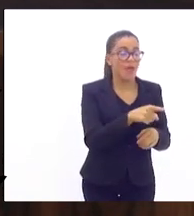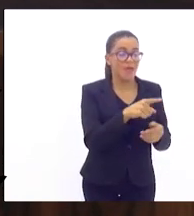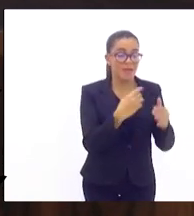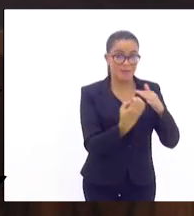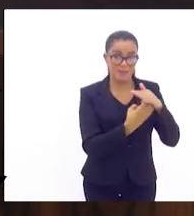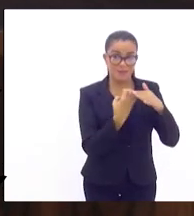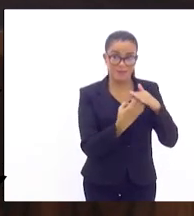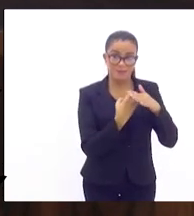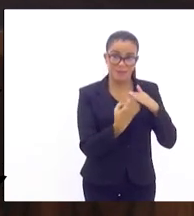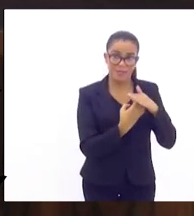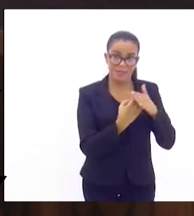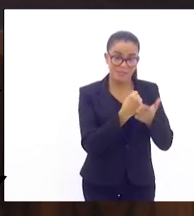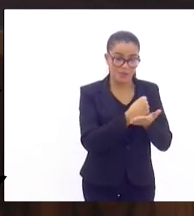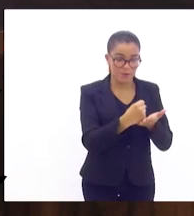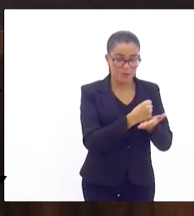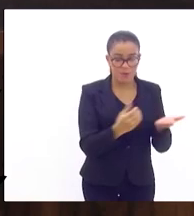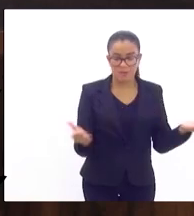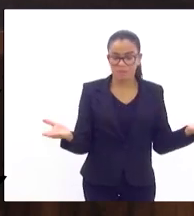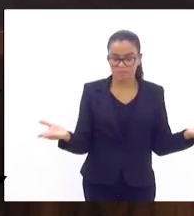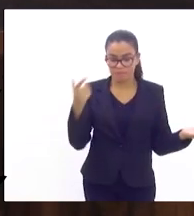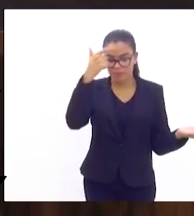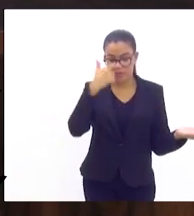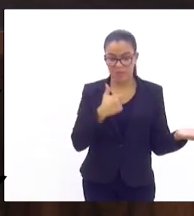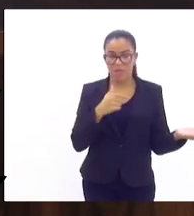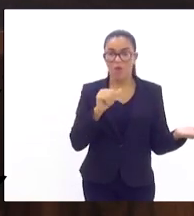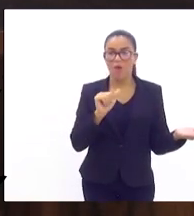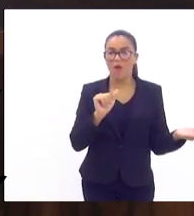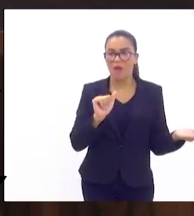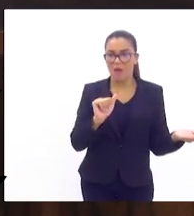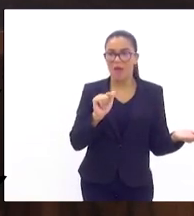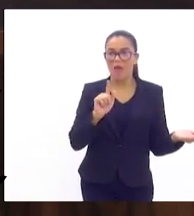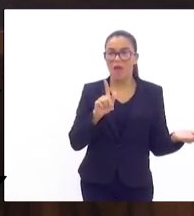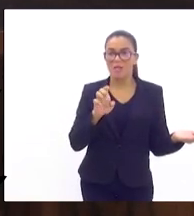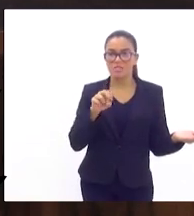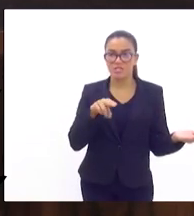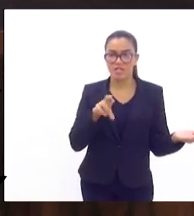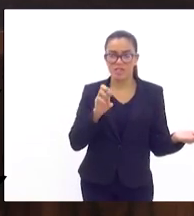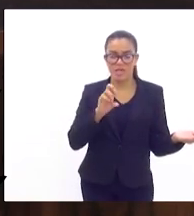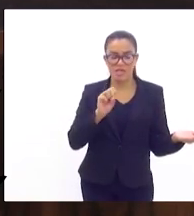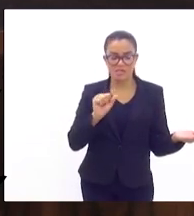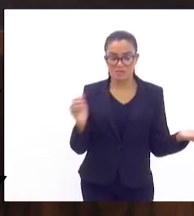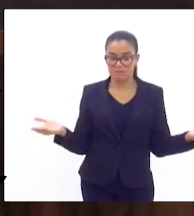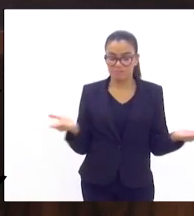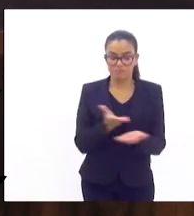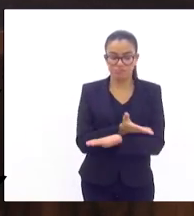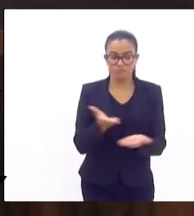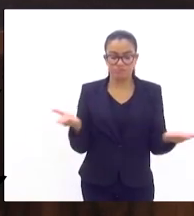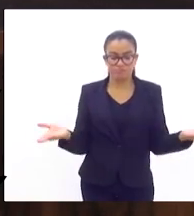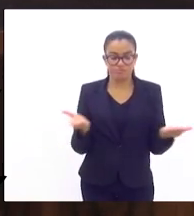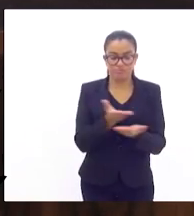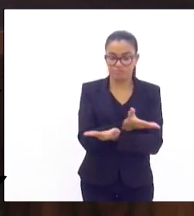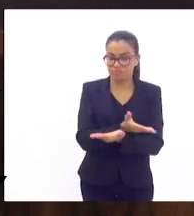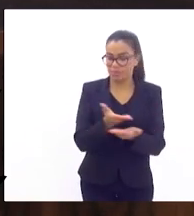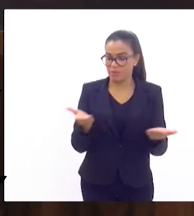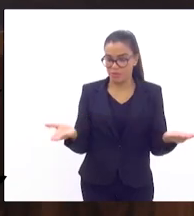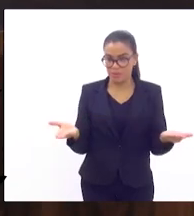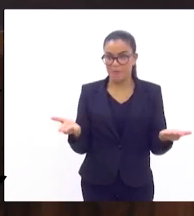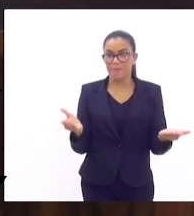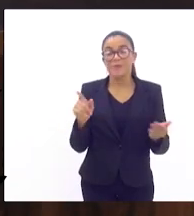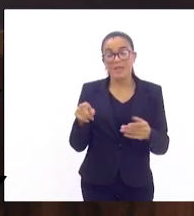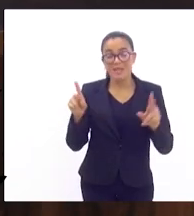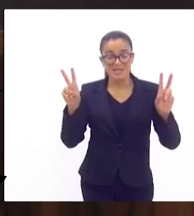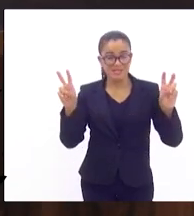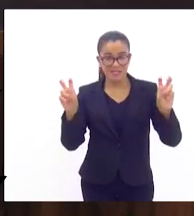e a agência como intermediário. Mas isso, essa alteração, ela tem que ser feita pelo poder concedente. Então, esse